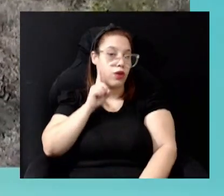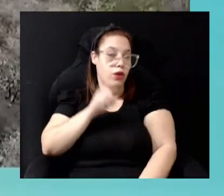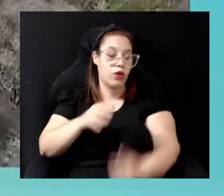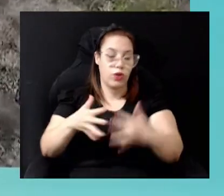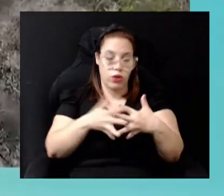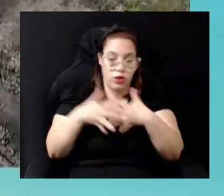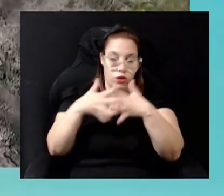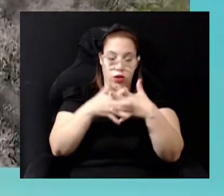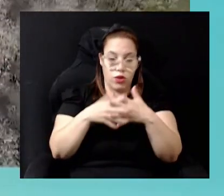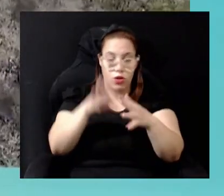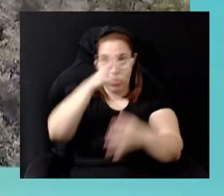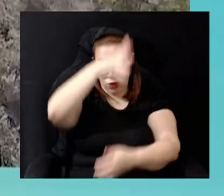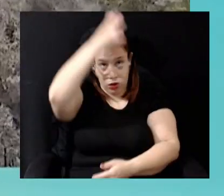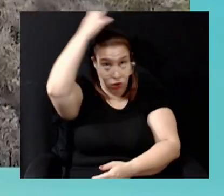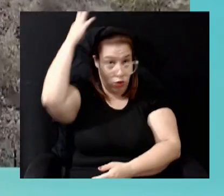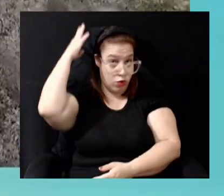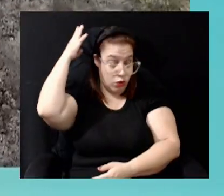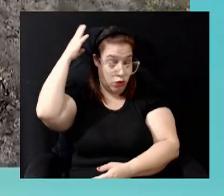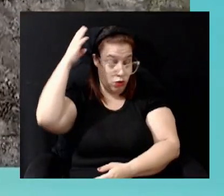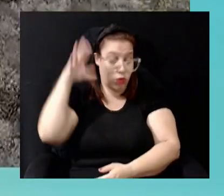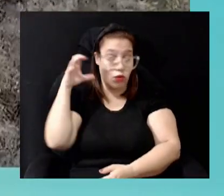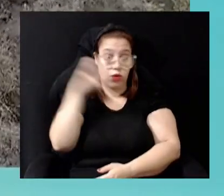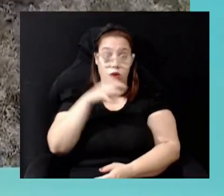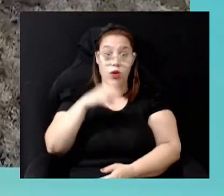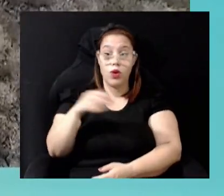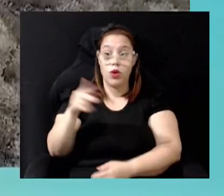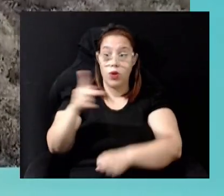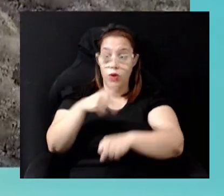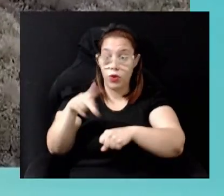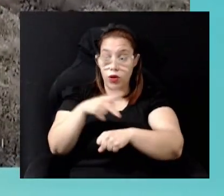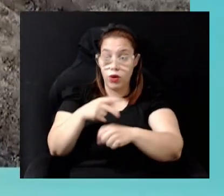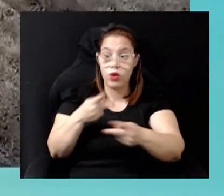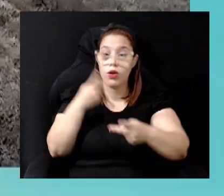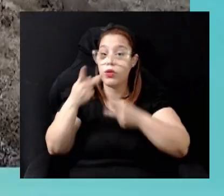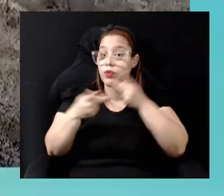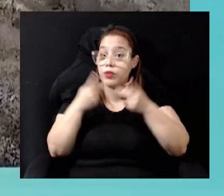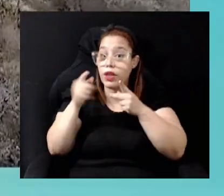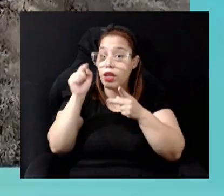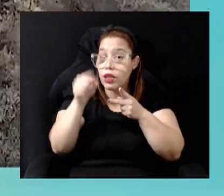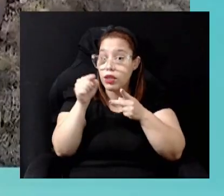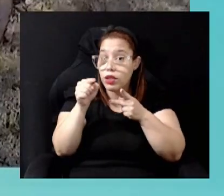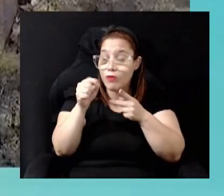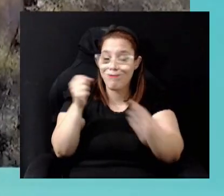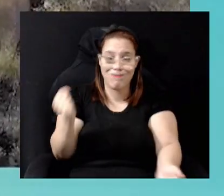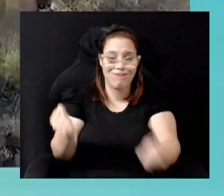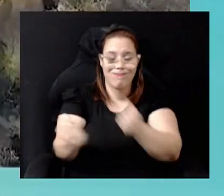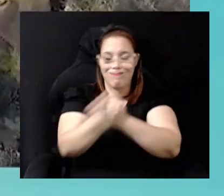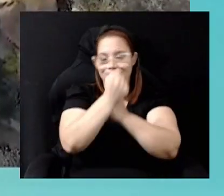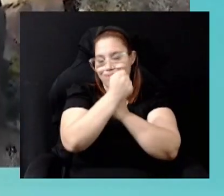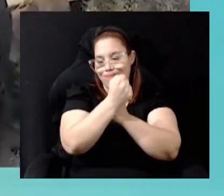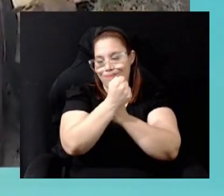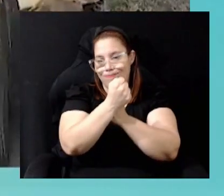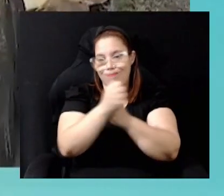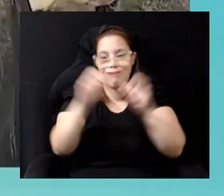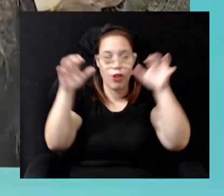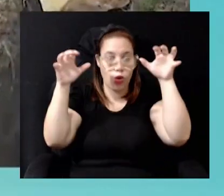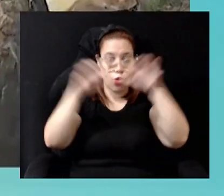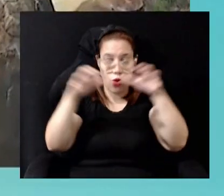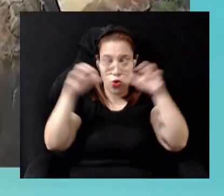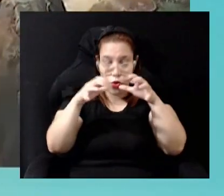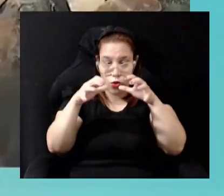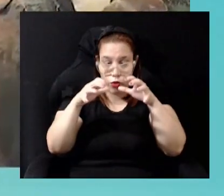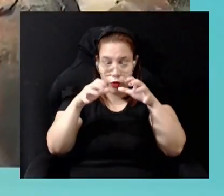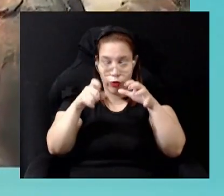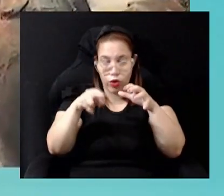bombeiros e oficiais de emergência do país, relata que a interrupção da formação de nuvens devido a núcleos de